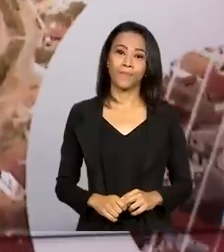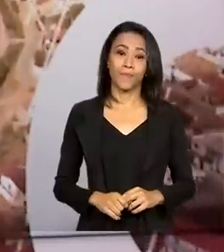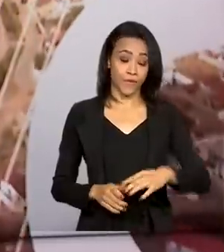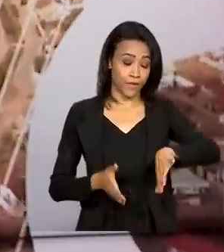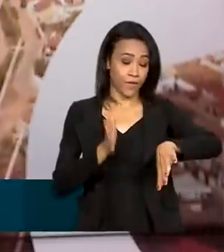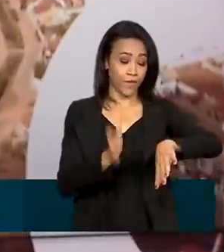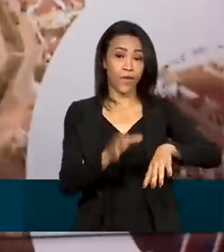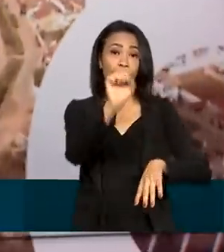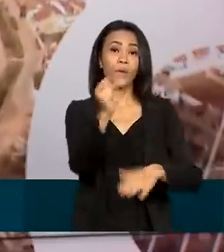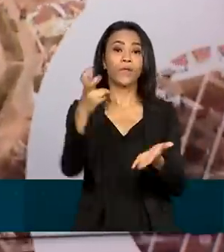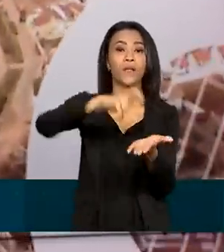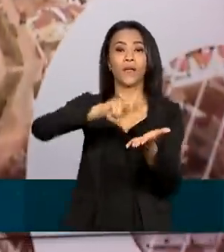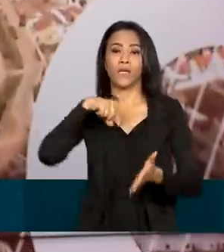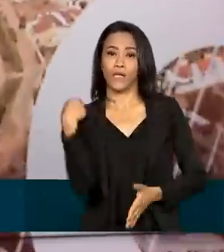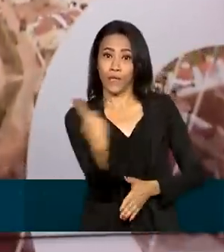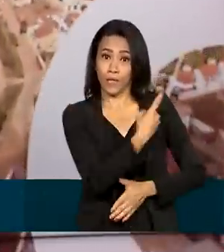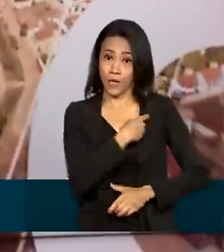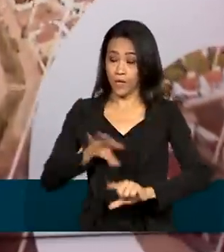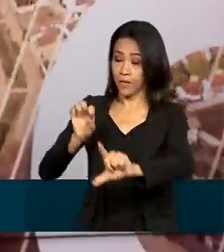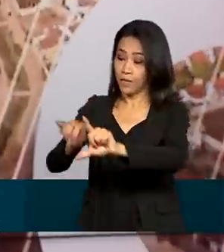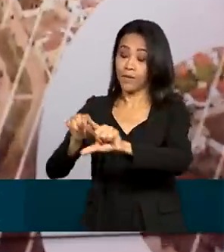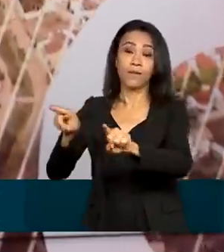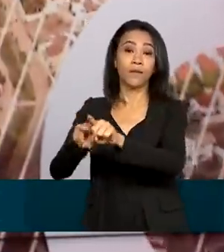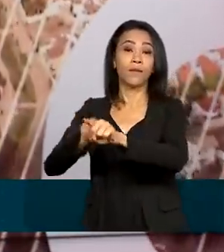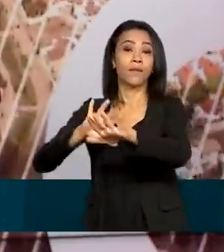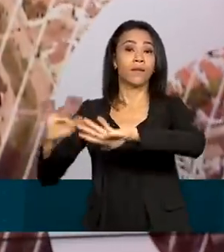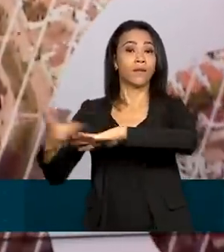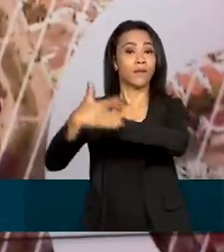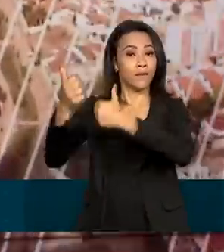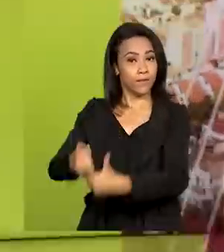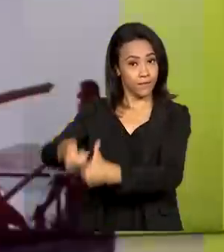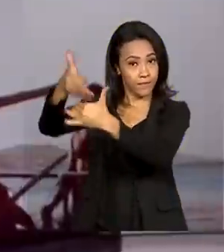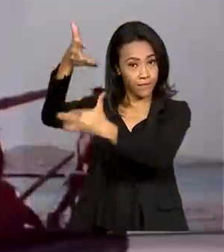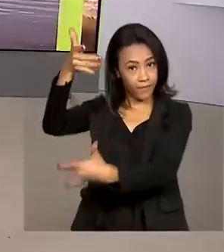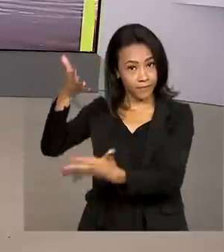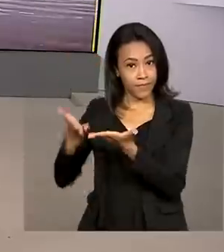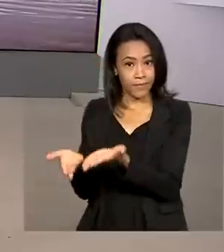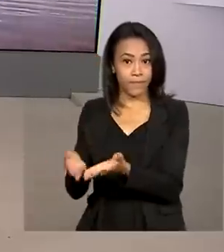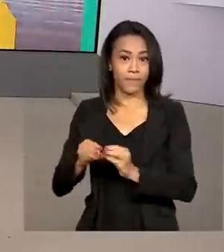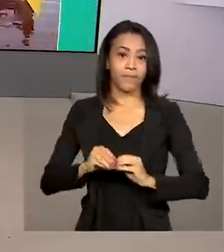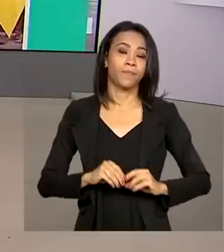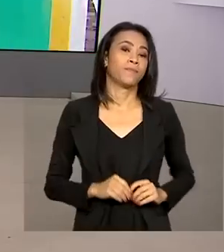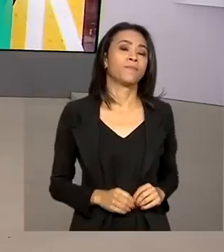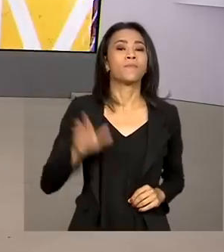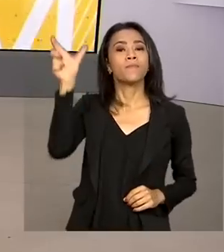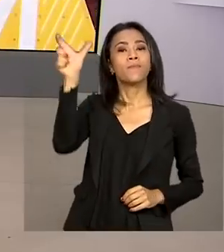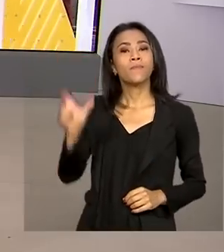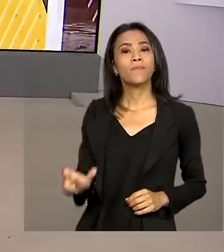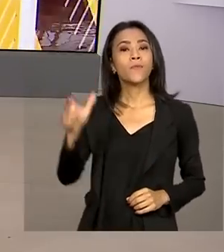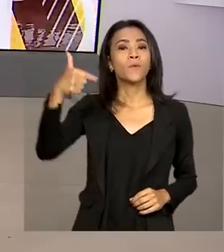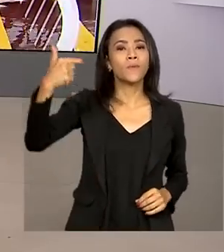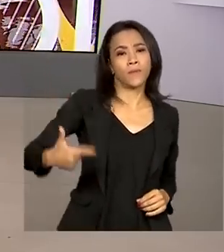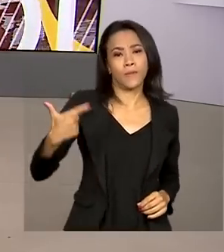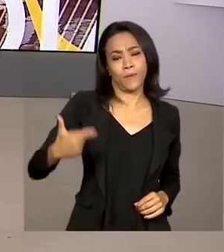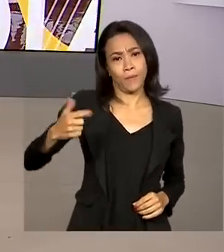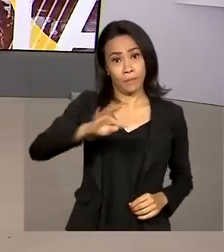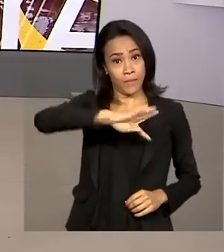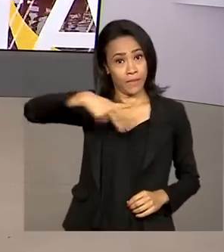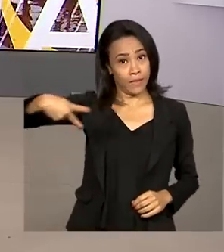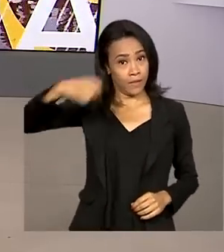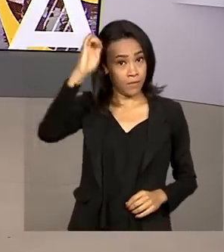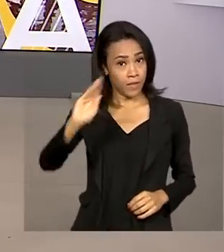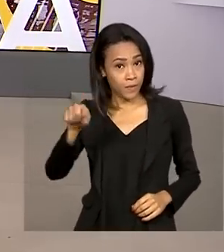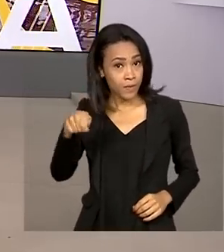8 horas da manhã estamos ao vivo também pelas redes sociais o vice-presidente Geraldo Alckmin